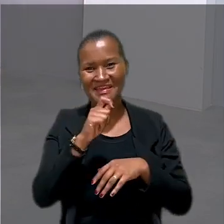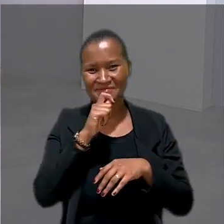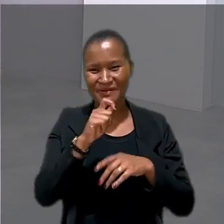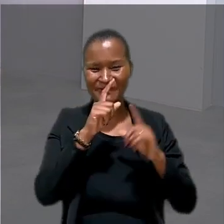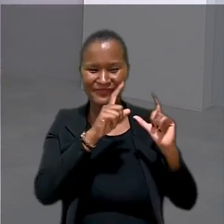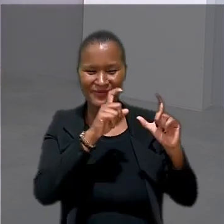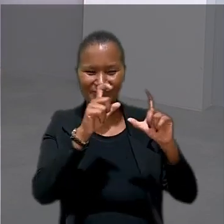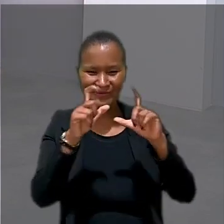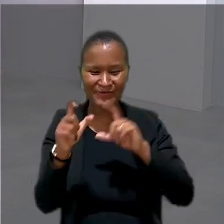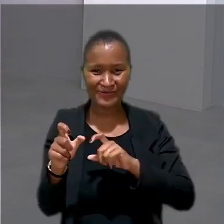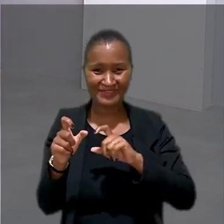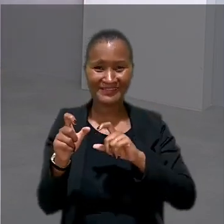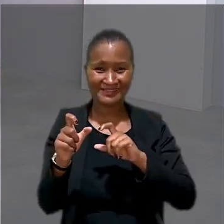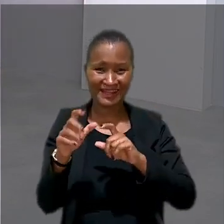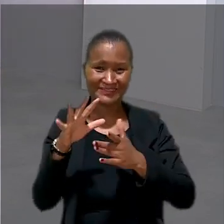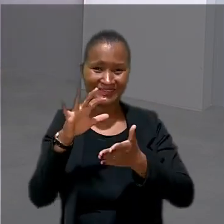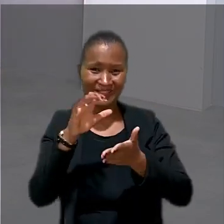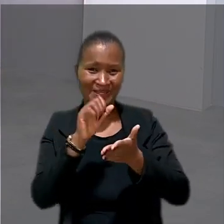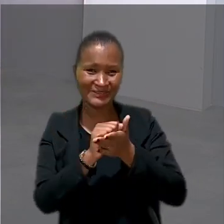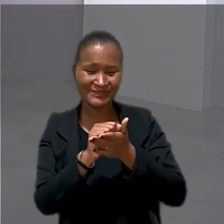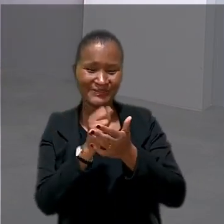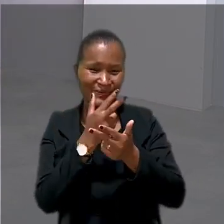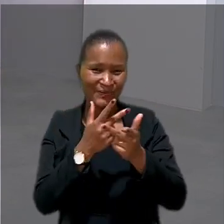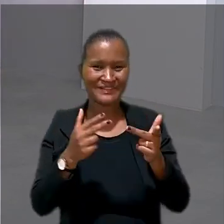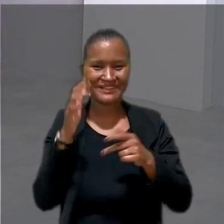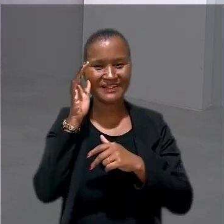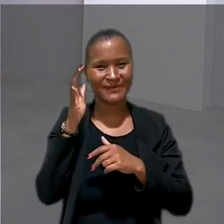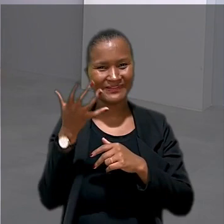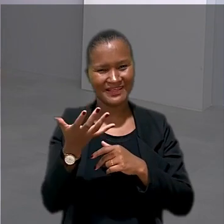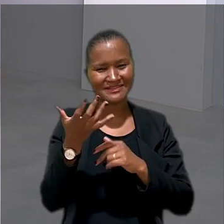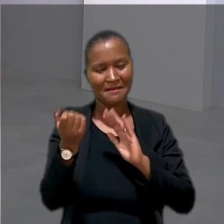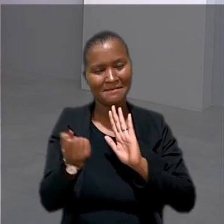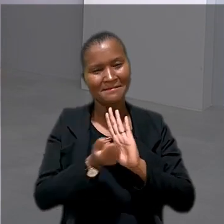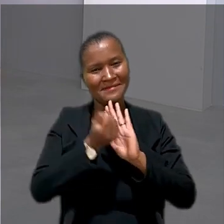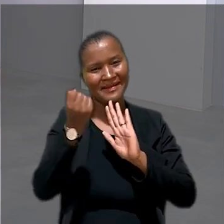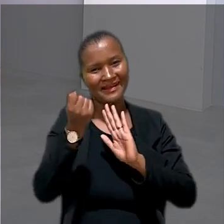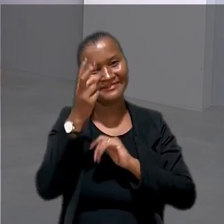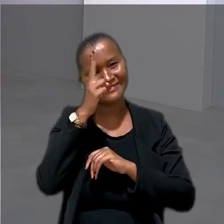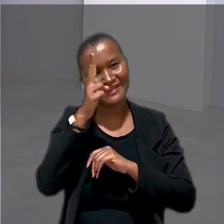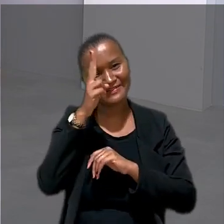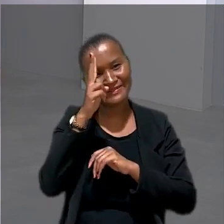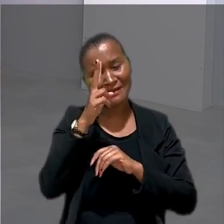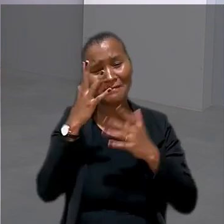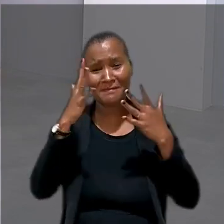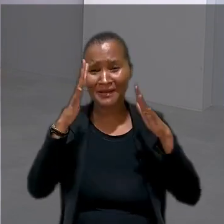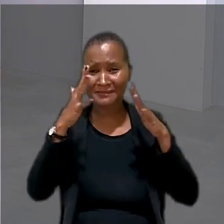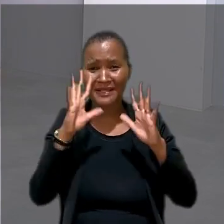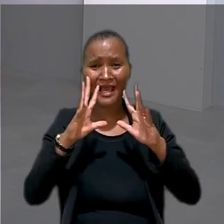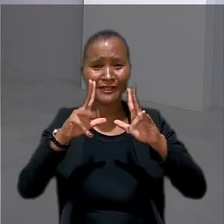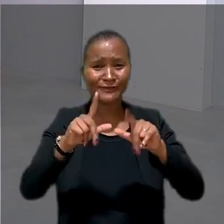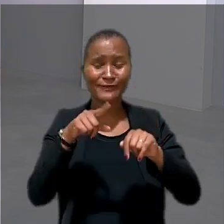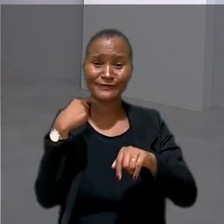Parabéns aos repórteres fotográficos que registram fatos e acontecimentos que ficam marcados para a história.